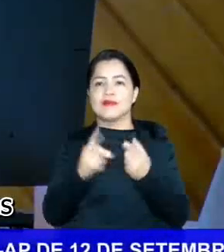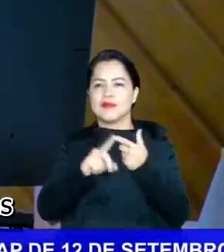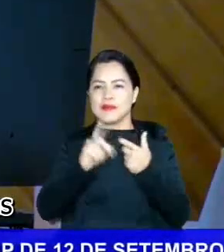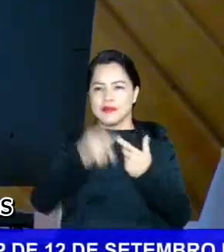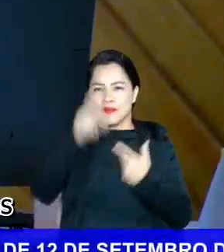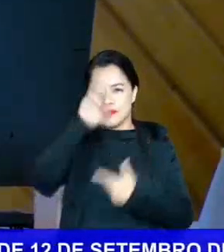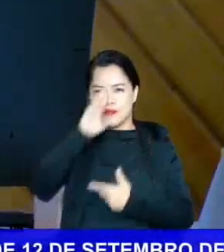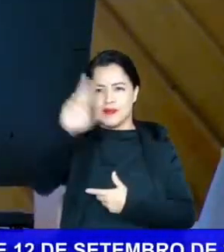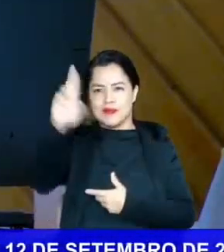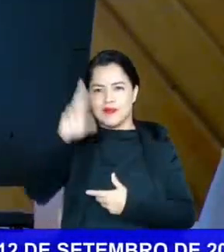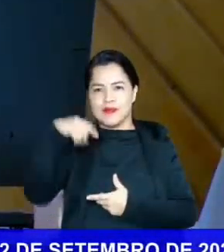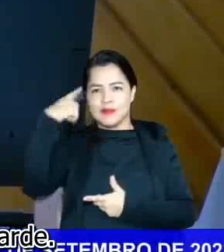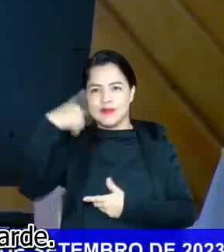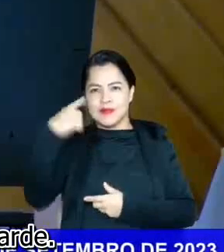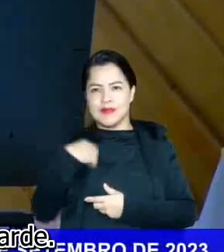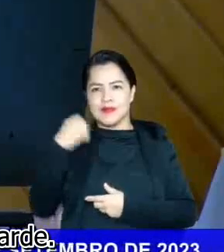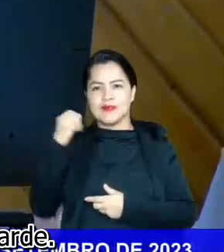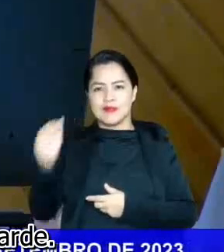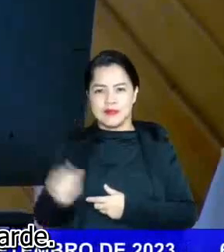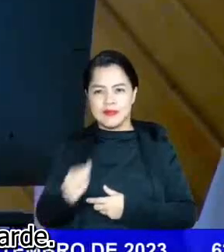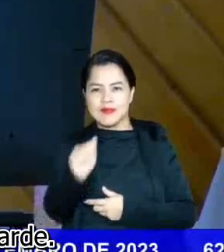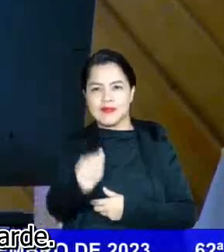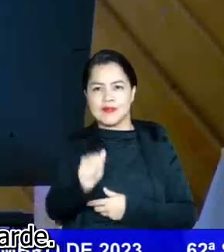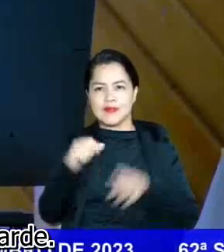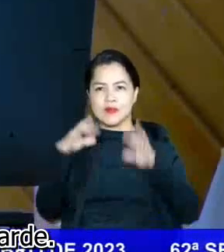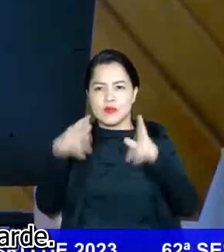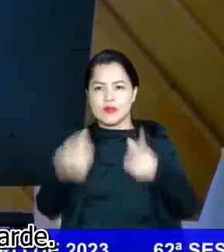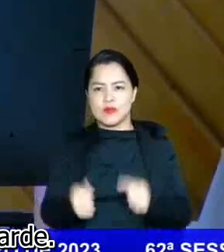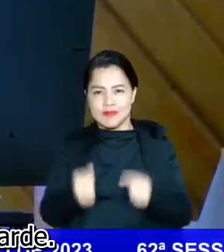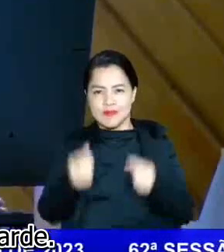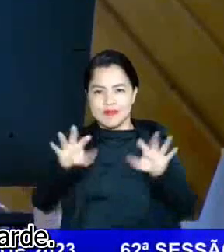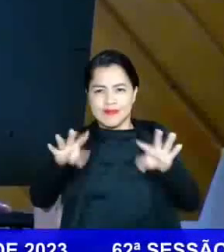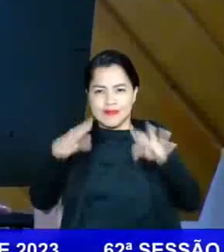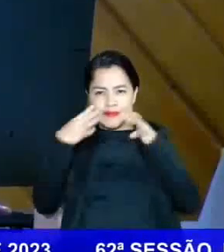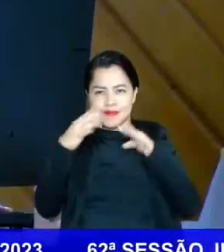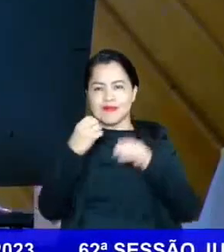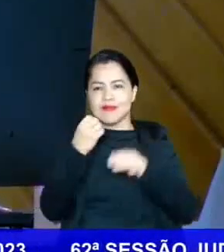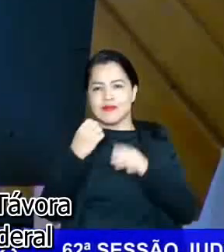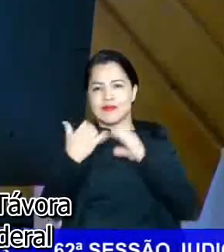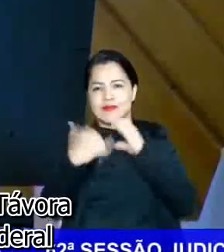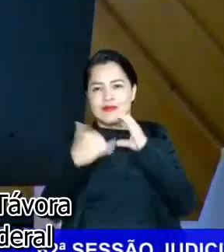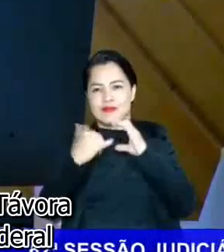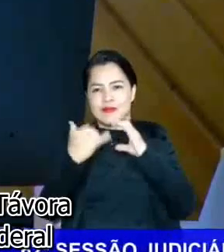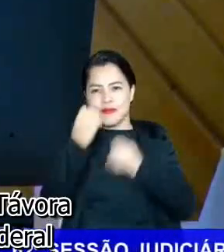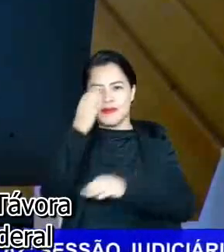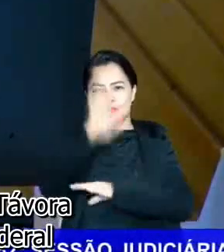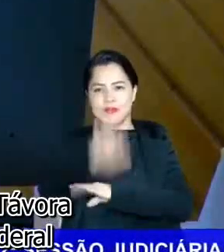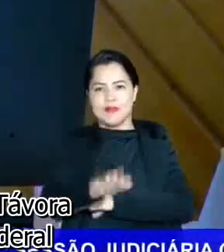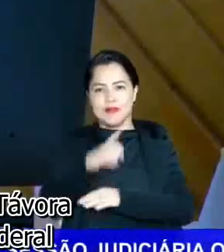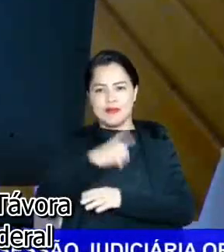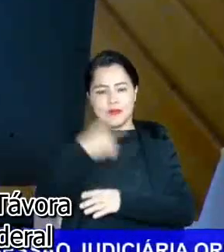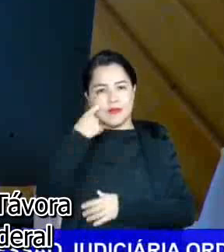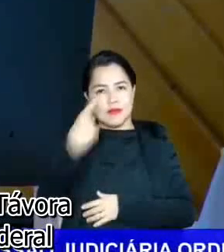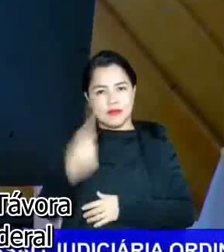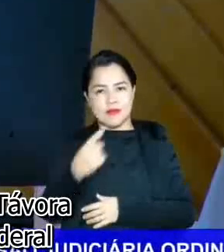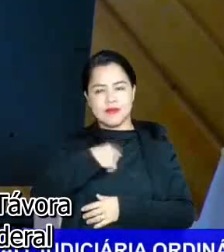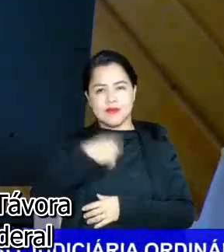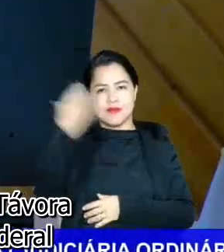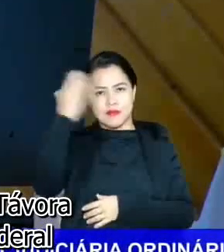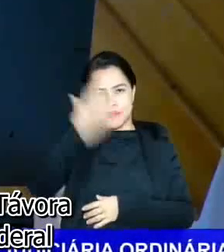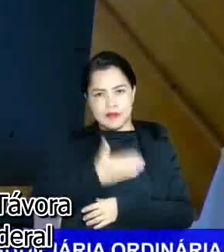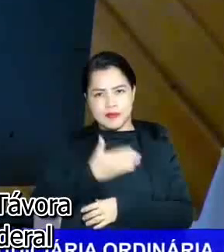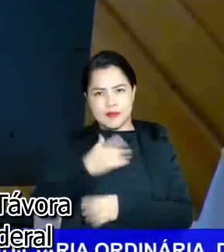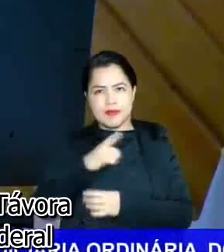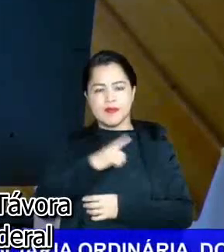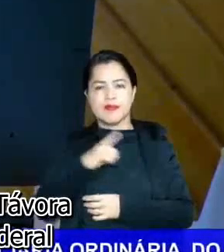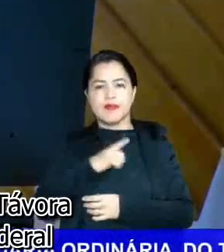advogados aqui usa presentes, toga preta, a todos que nos assistem pelo YouTube, participa da boa sessão tarde. presencialmente e está Cuido dos sentada autos em de frente ao seu prestação de notebook. contas